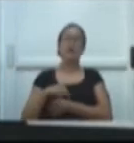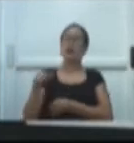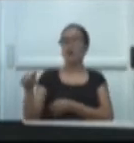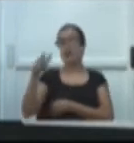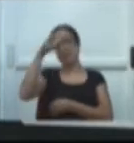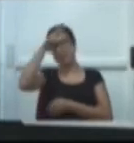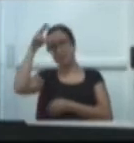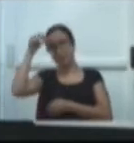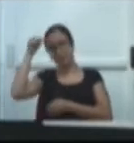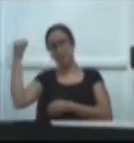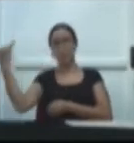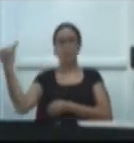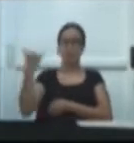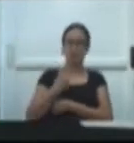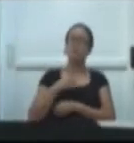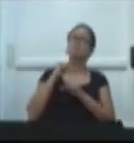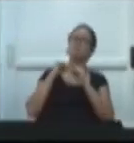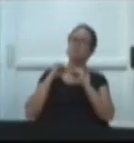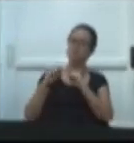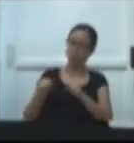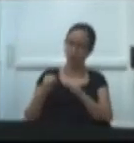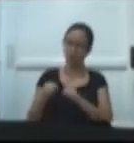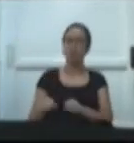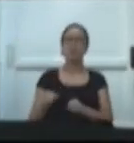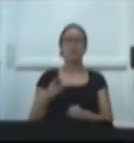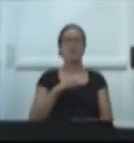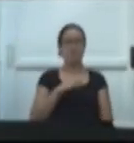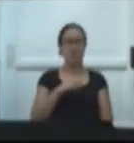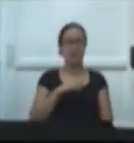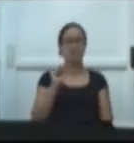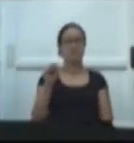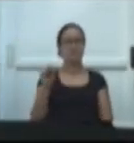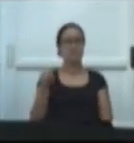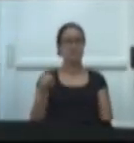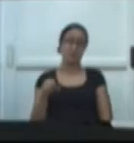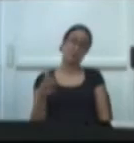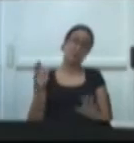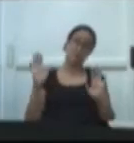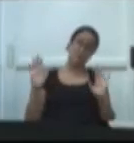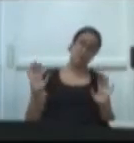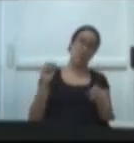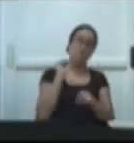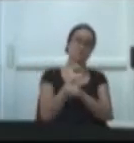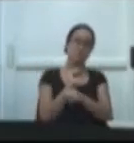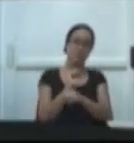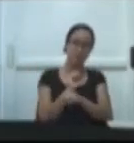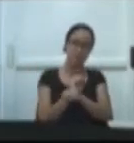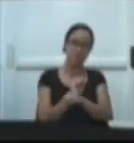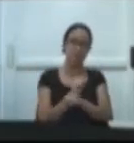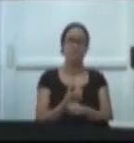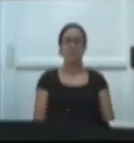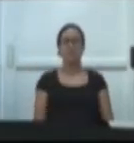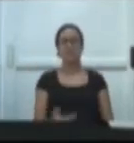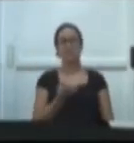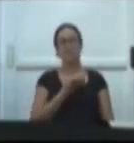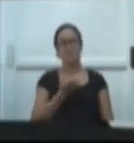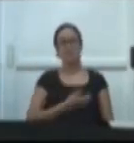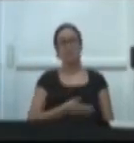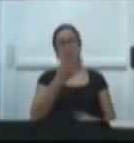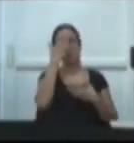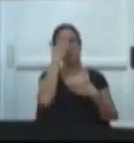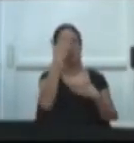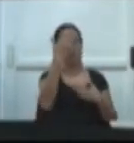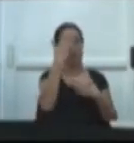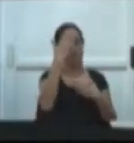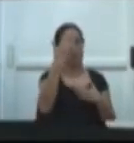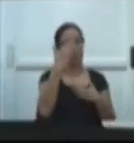retirar a emenda porque está garantido. Eu quero agradecer também a bancada da situação, que eu sei que eu vim aqui sexta-feira,